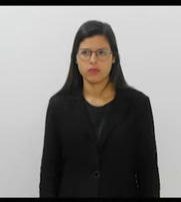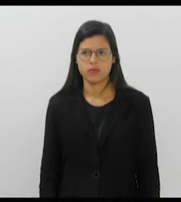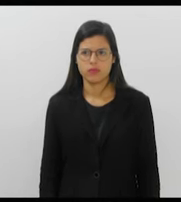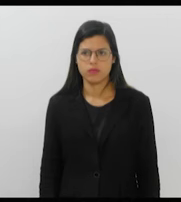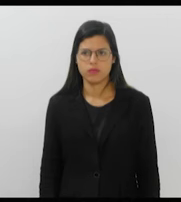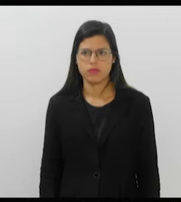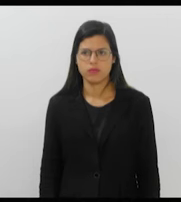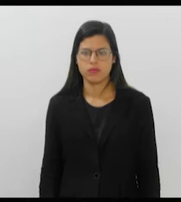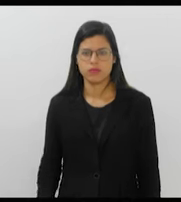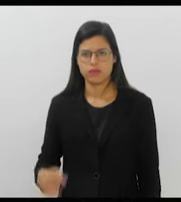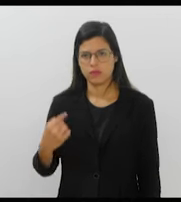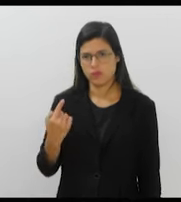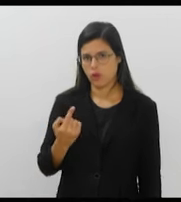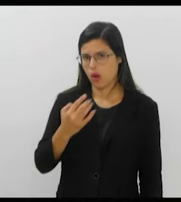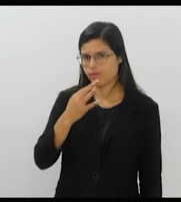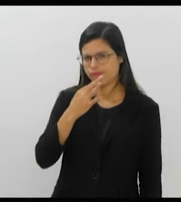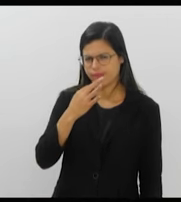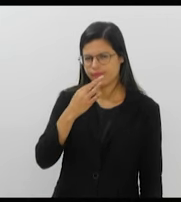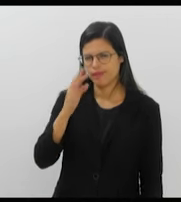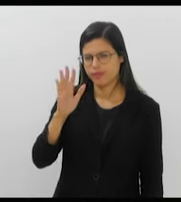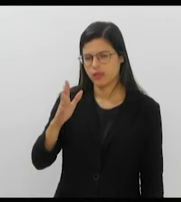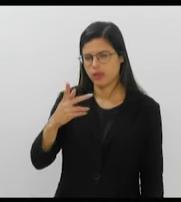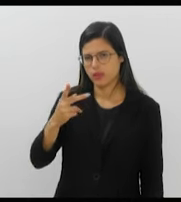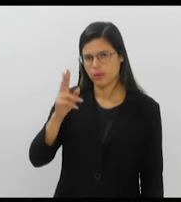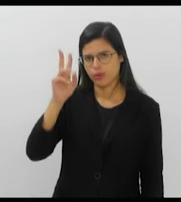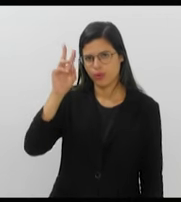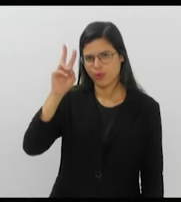a gente conhece a sua história.